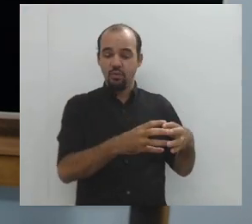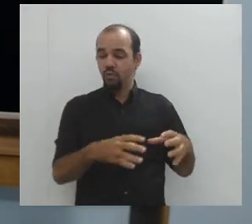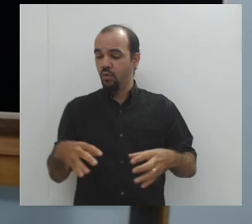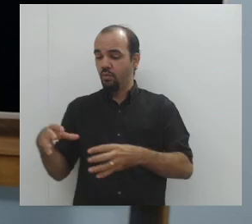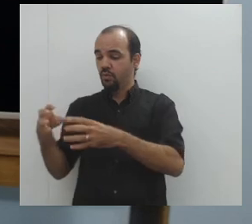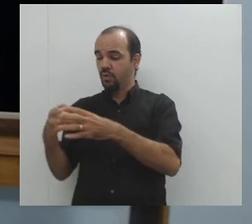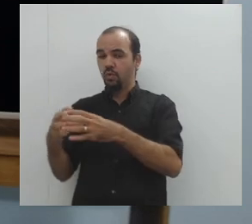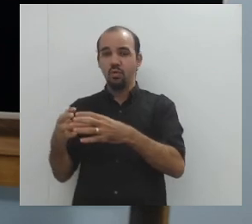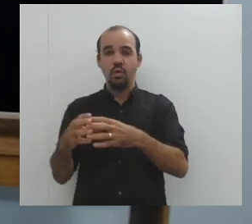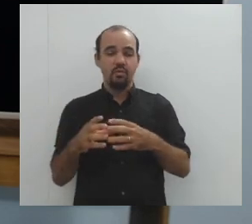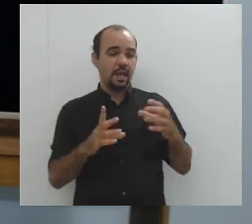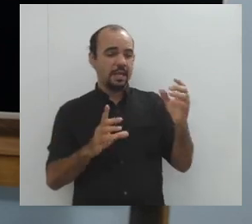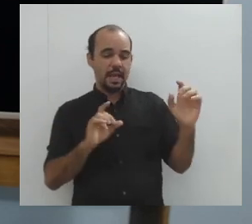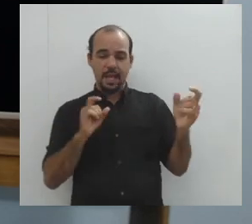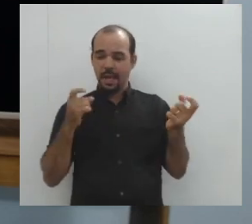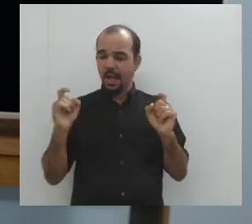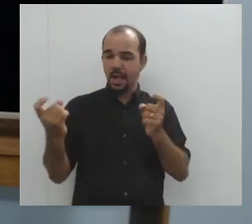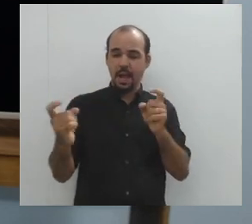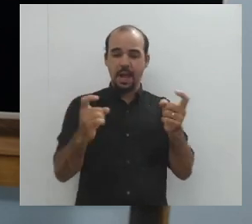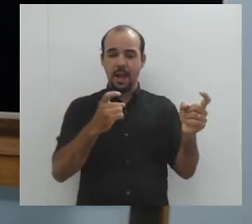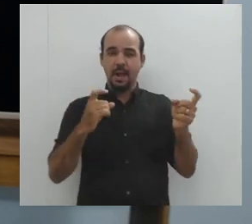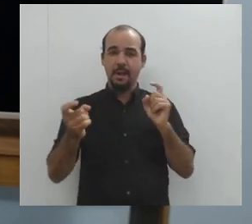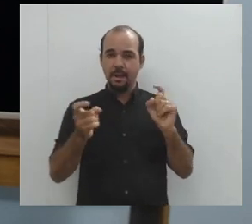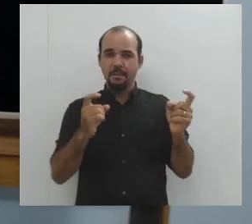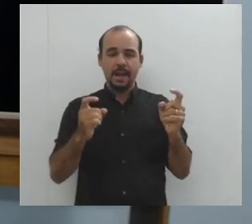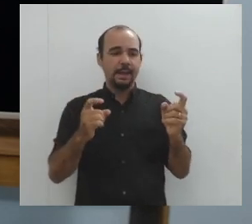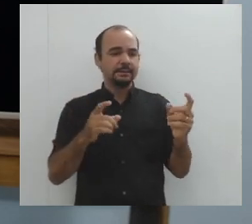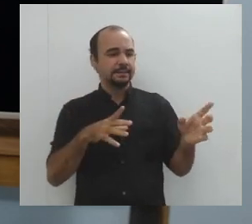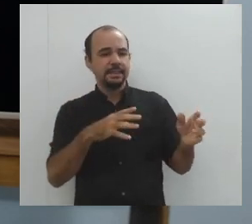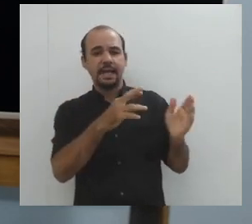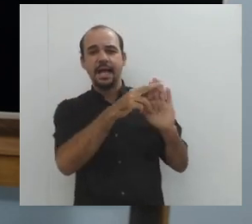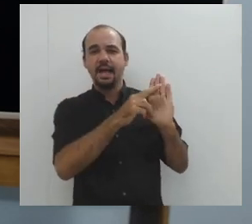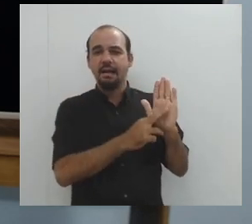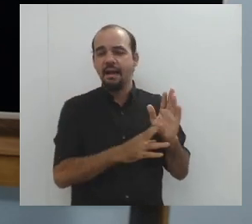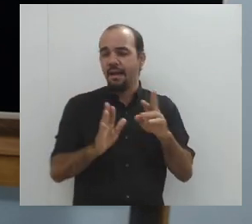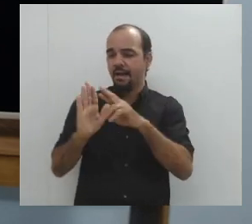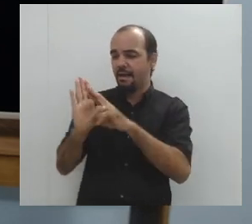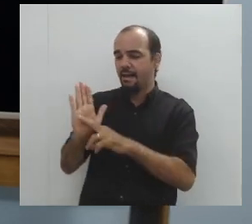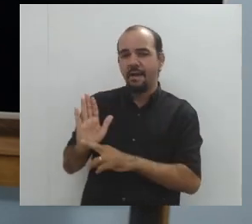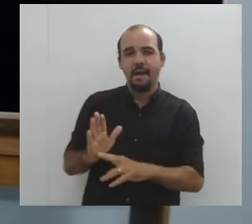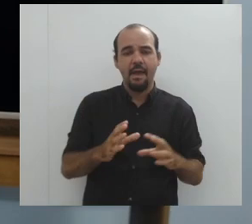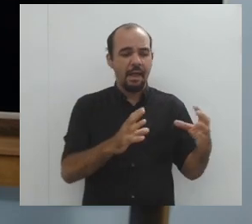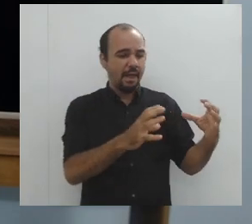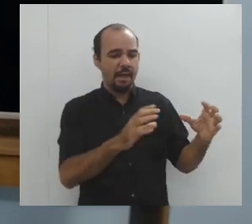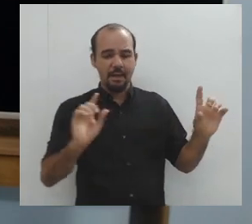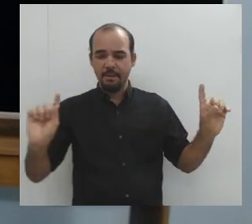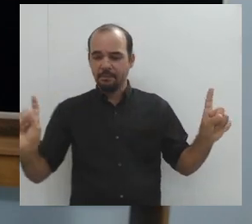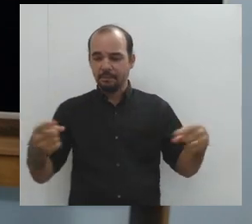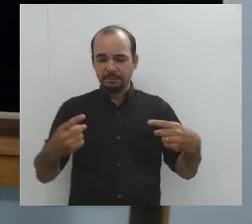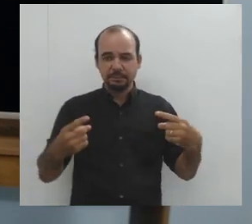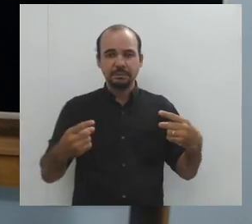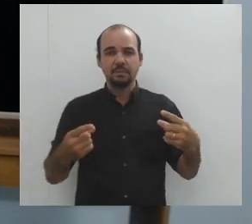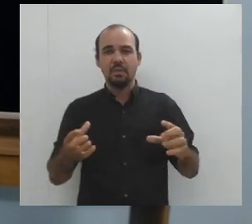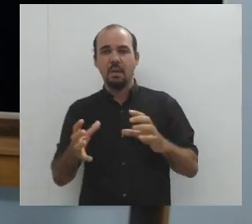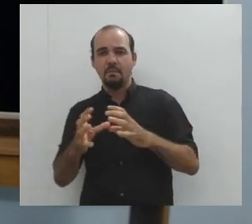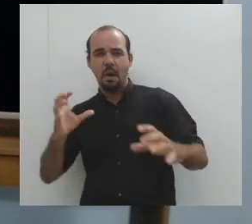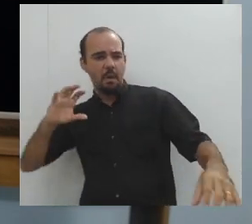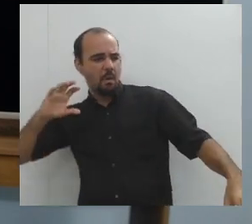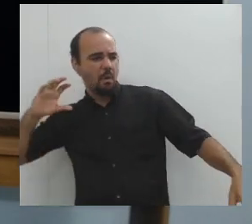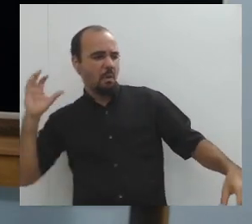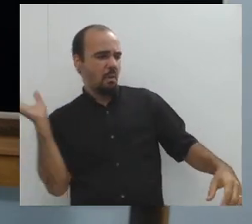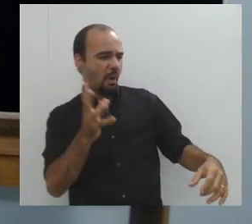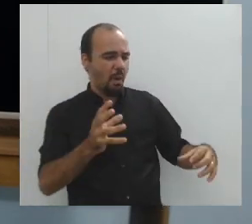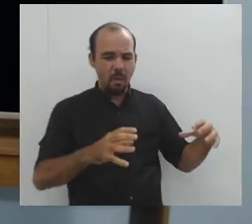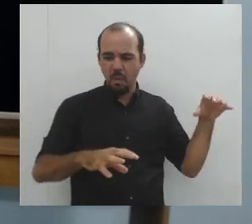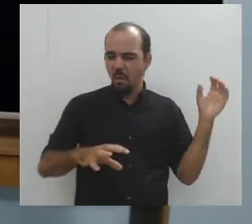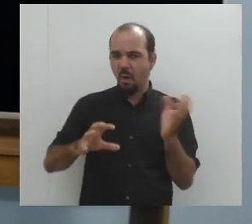Essa discussão, esse debate, a princípio, ele é muito saudável. Porque a gente vai mostrar que no jogo popular, diferente do voleibol, que